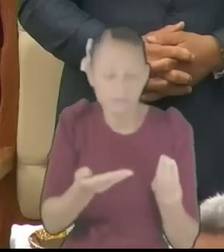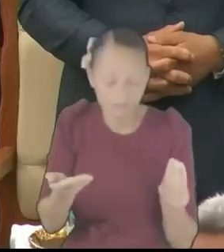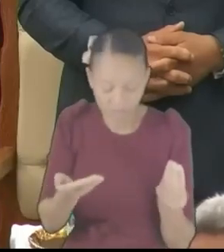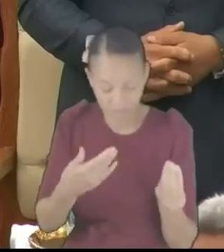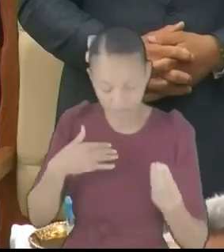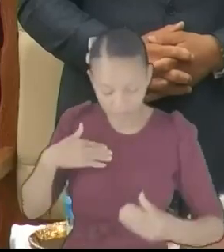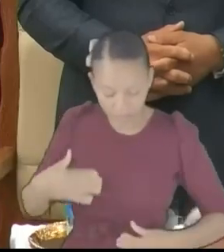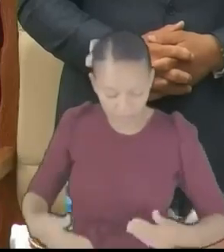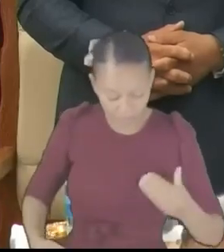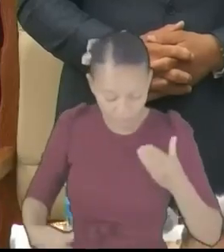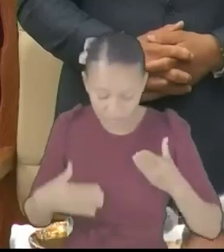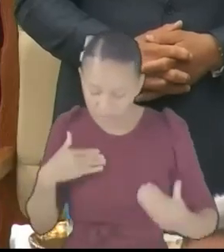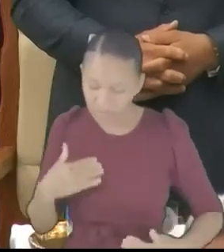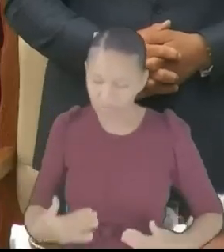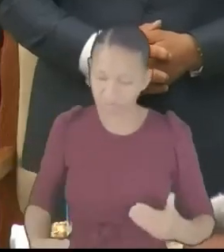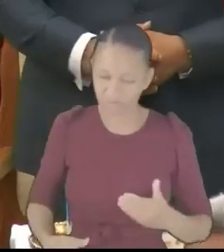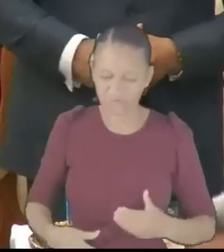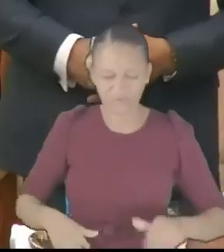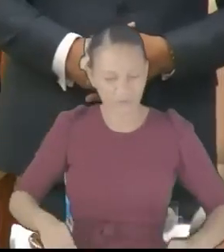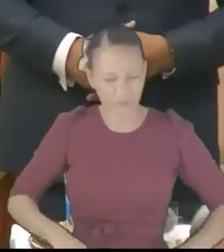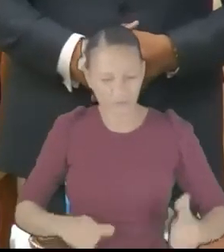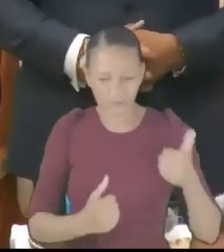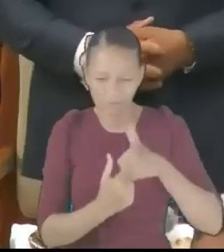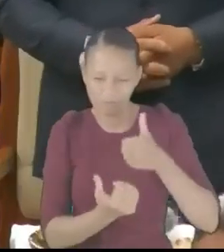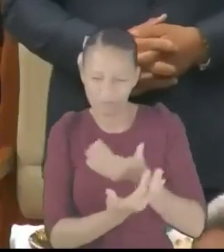por vós, fazei isto em...